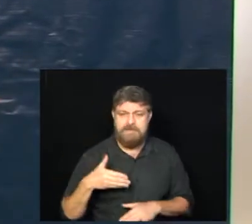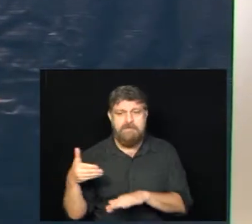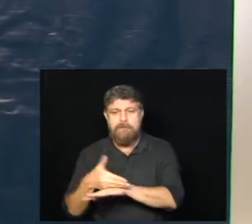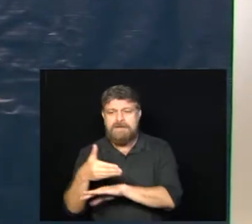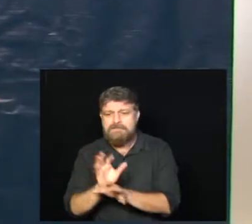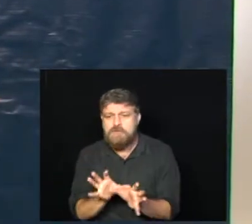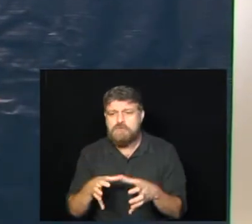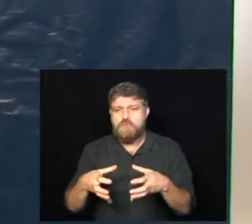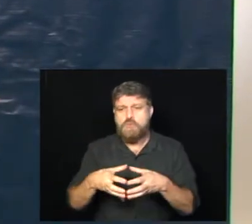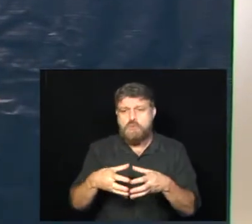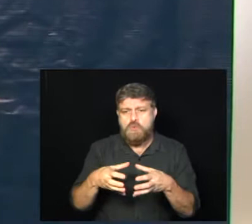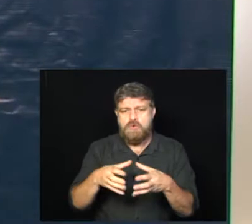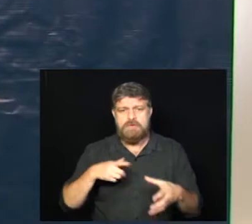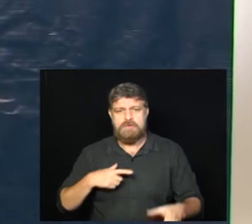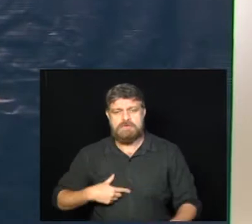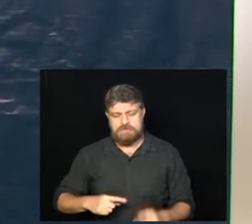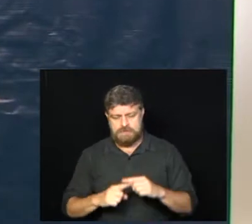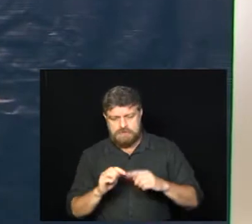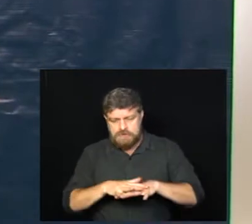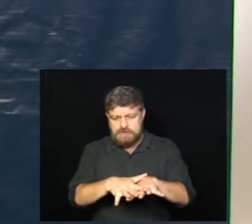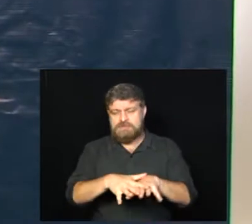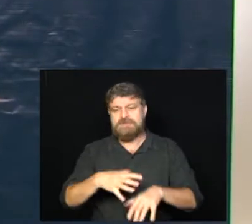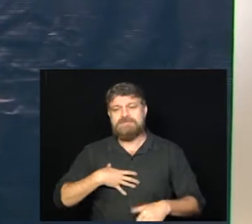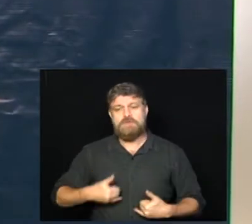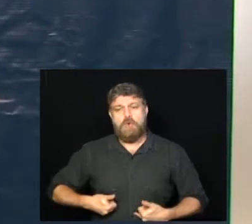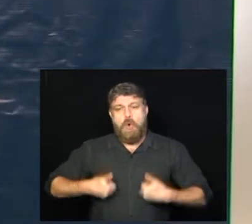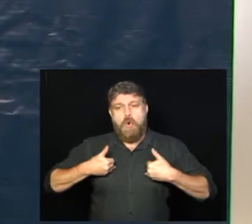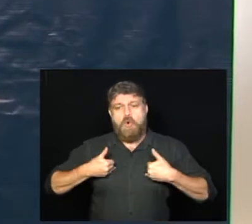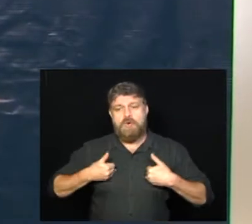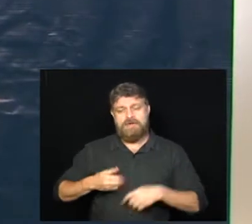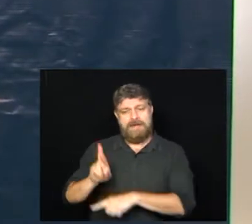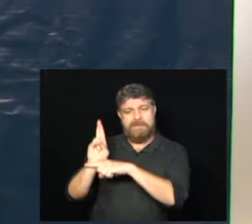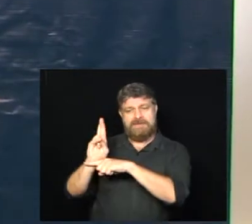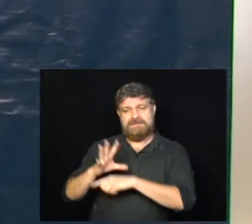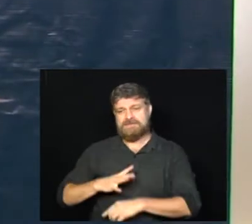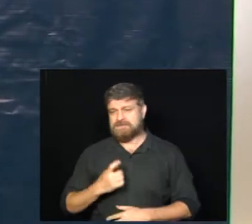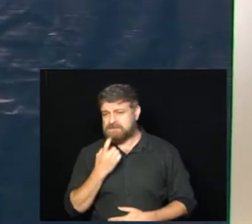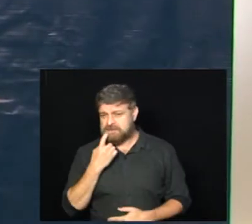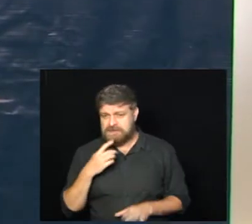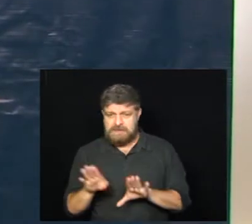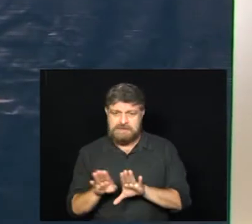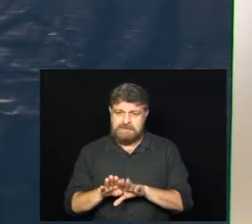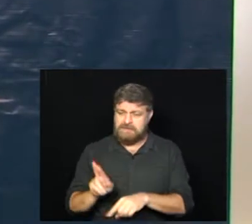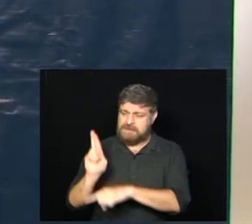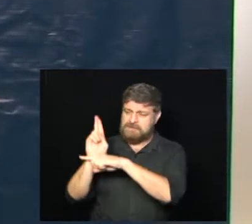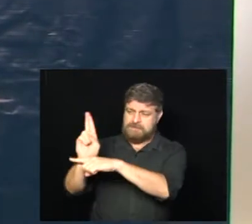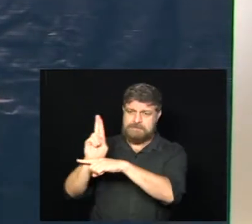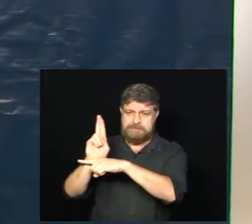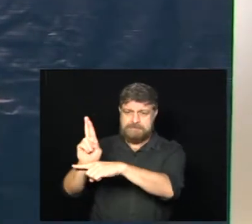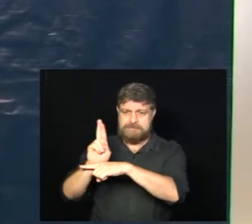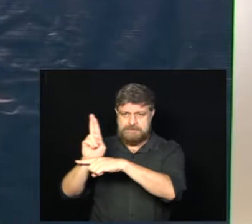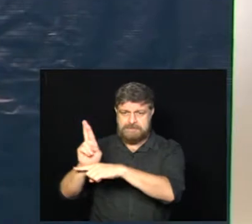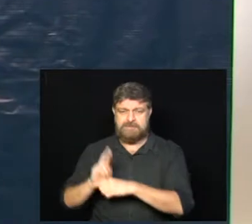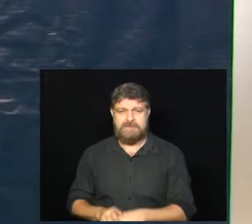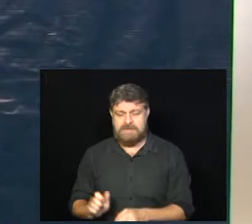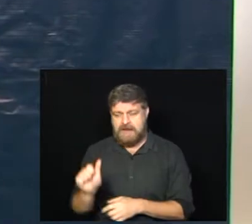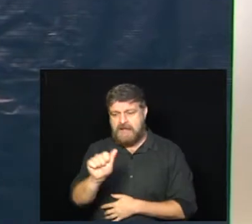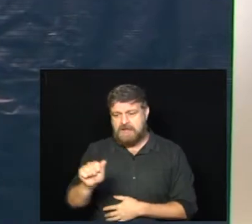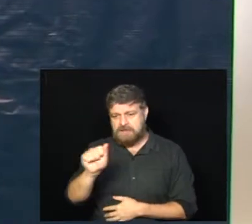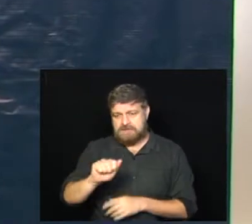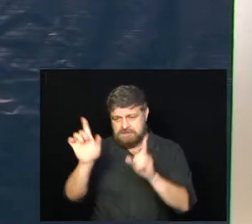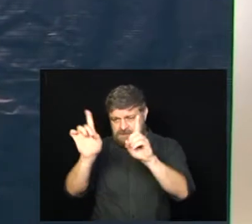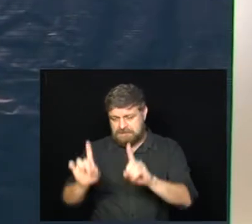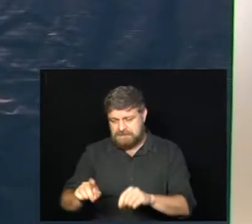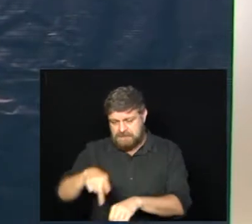equipe, vem fazer parte do nosso time. E hoje para mim é um orgulho estar representando a cidade de Campinas, representando a APC dentro do